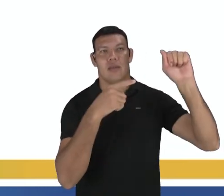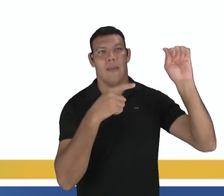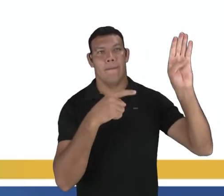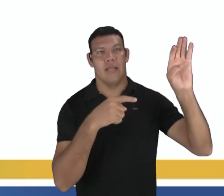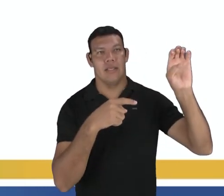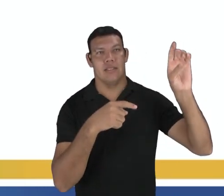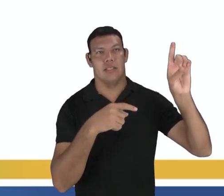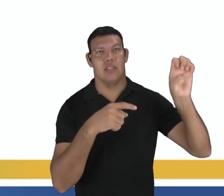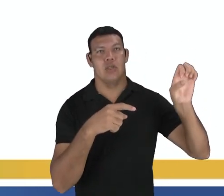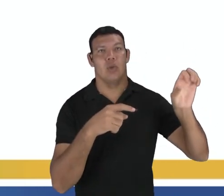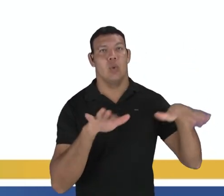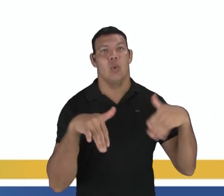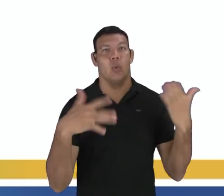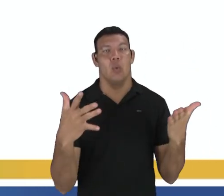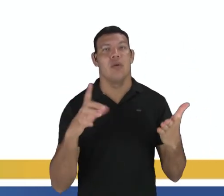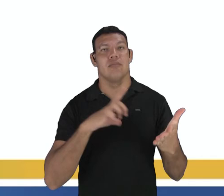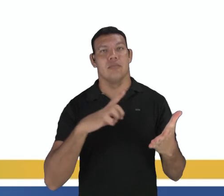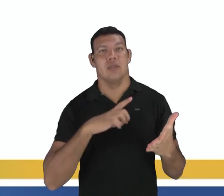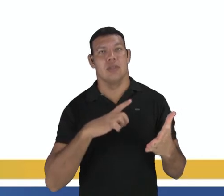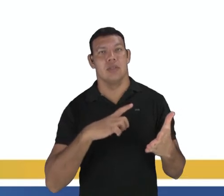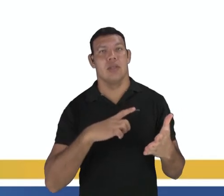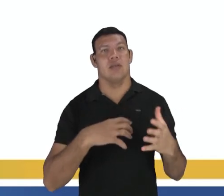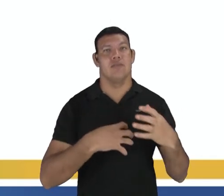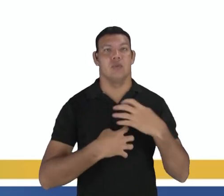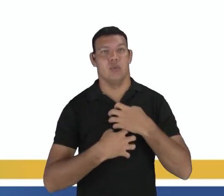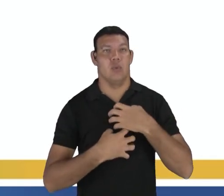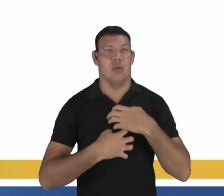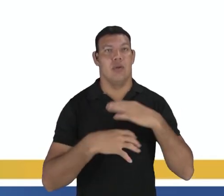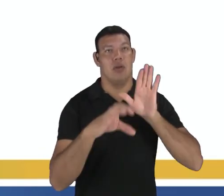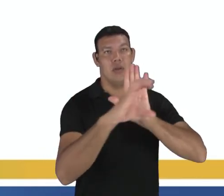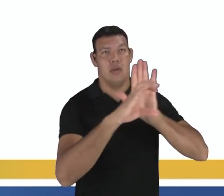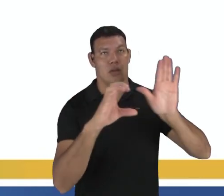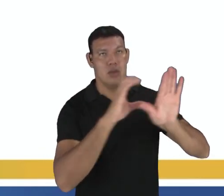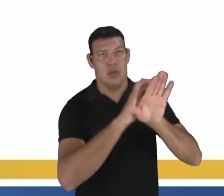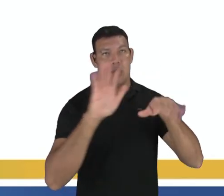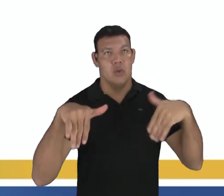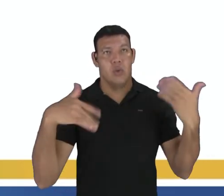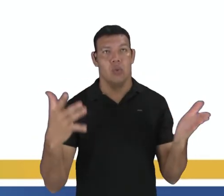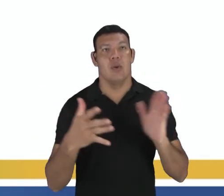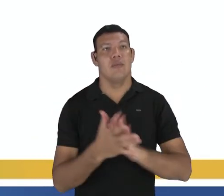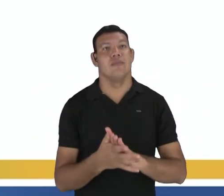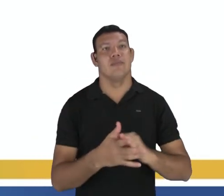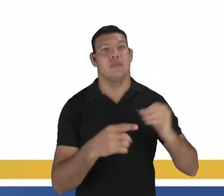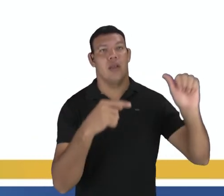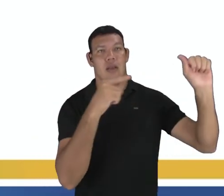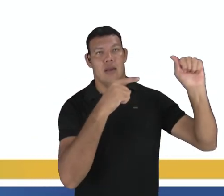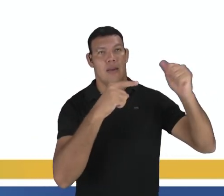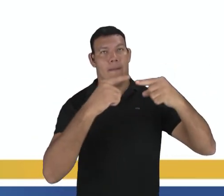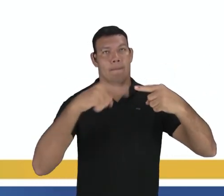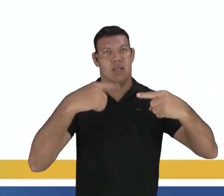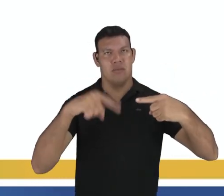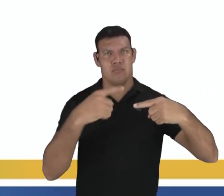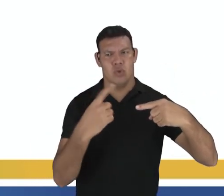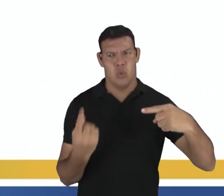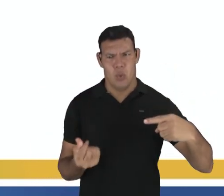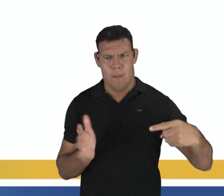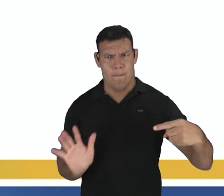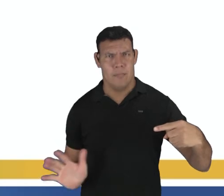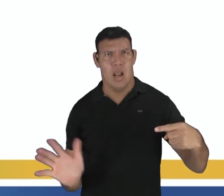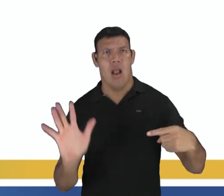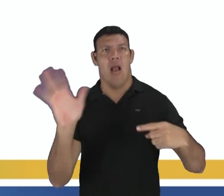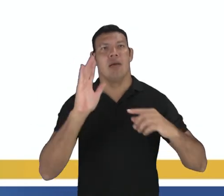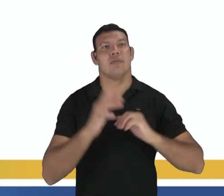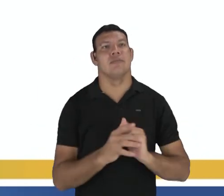abaixo apresenta sentido figurado? A. As apostilas estão com preços exorbitantes. B.